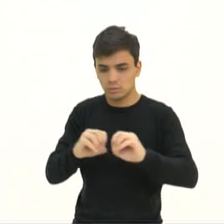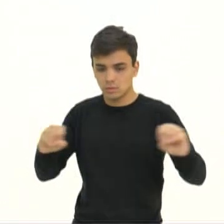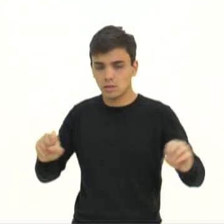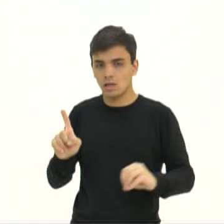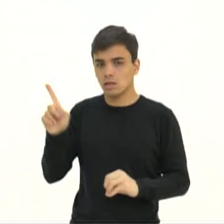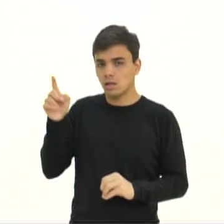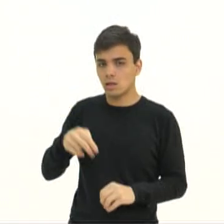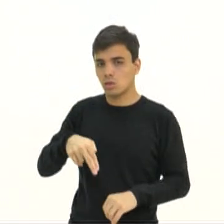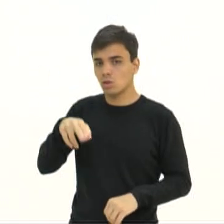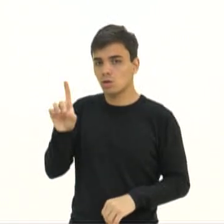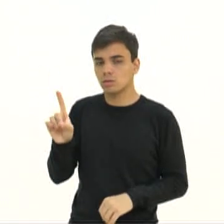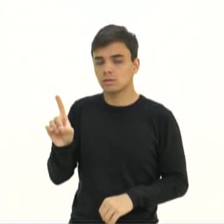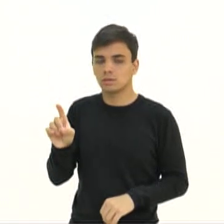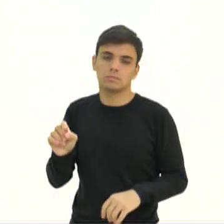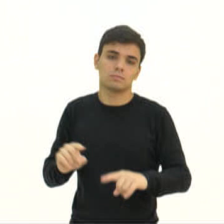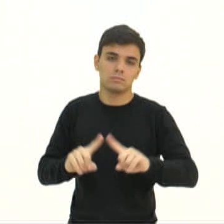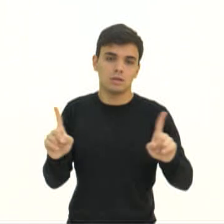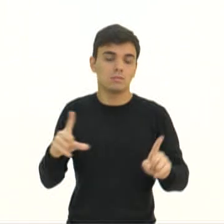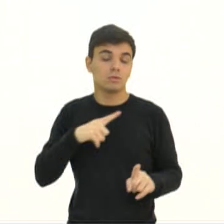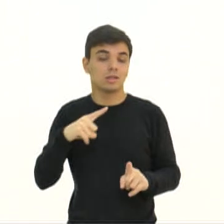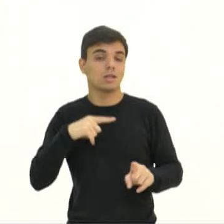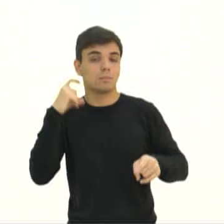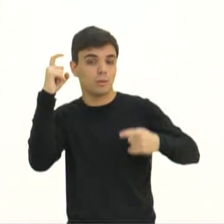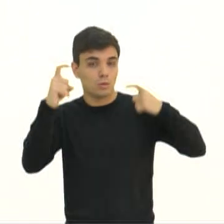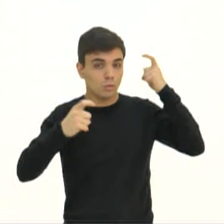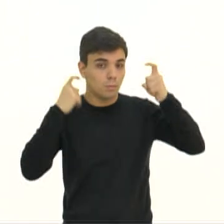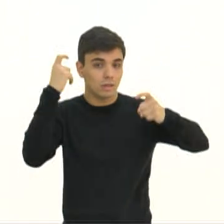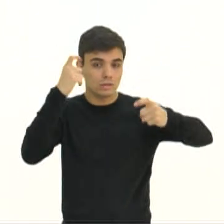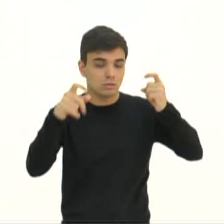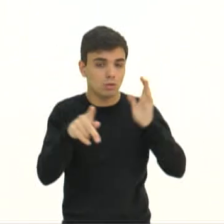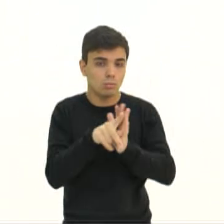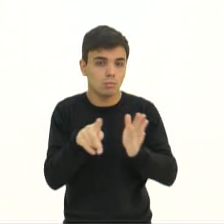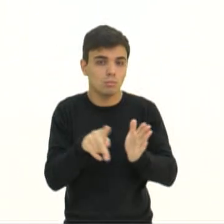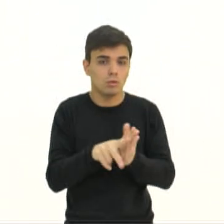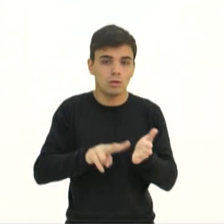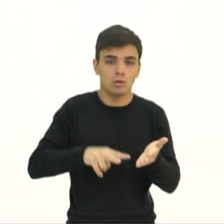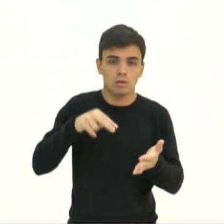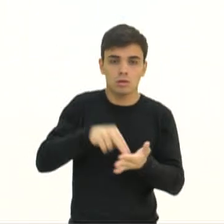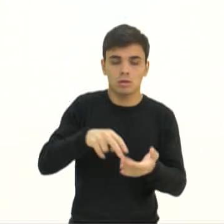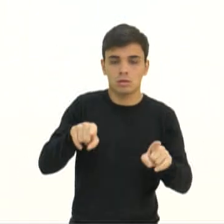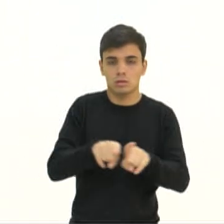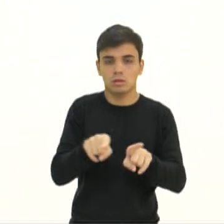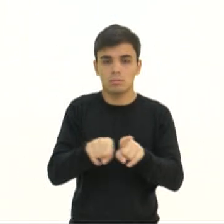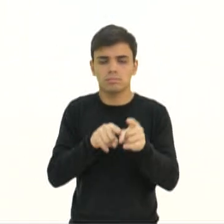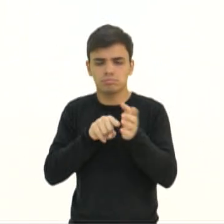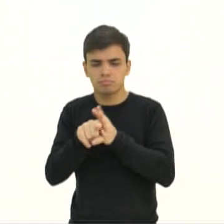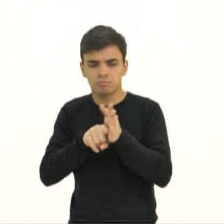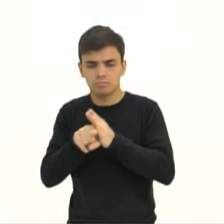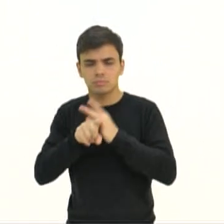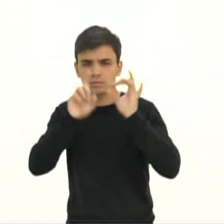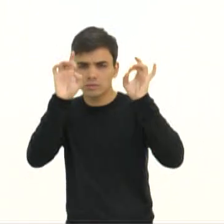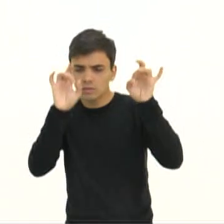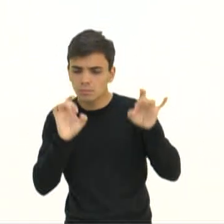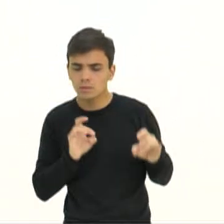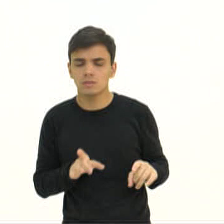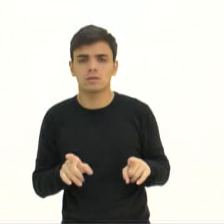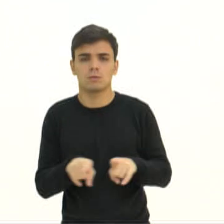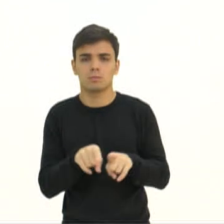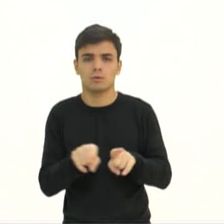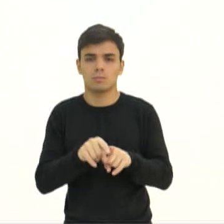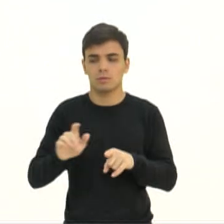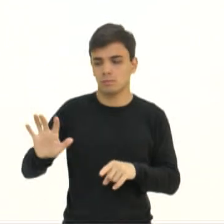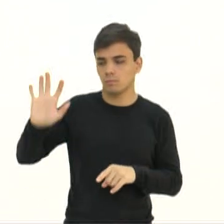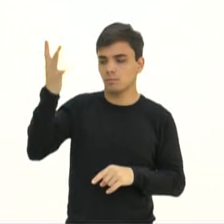Nordeste? Por que há essa preocupação das autoridades e dos especialistas em relação a essa característica ali de